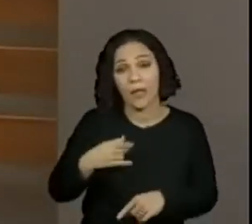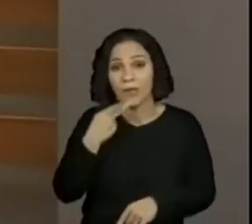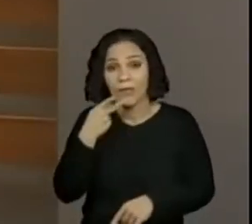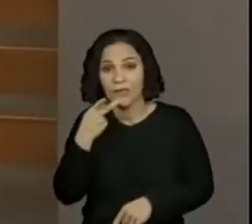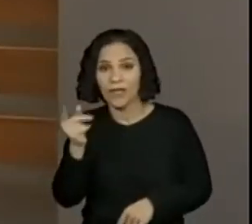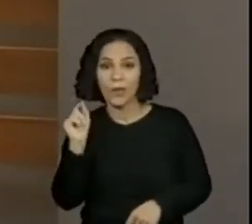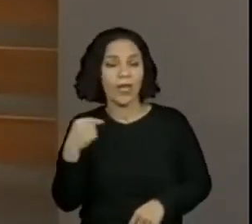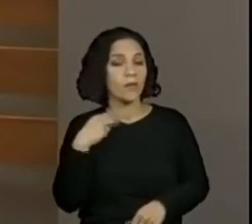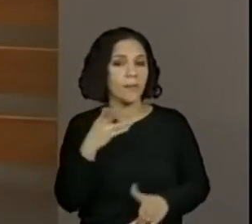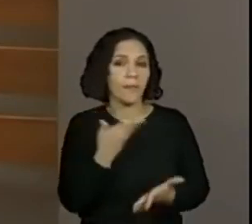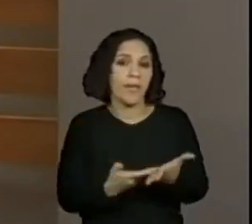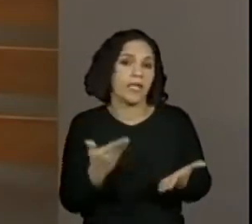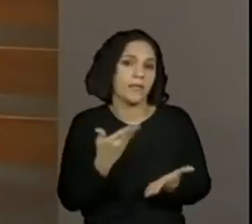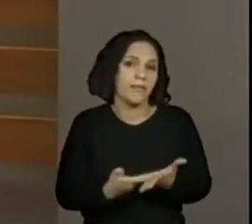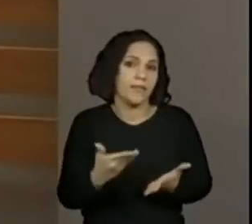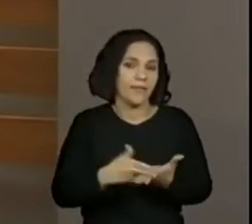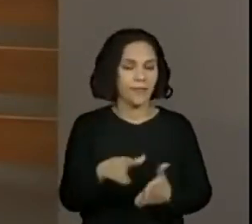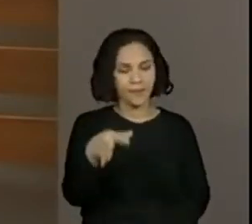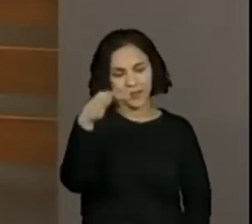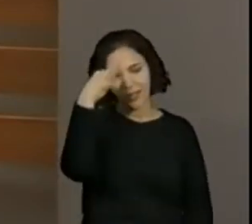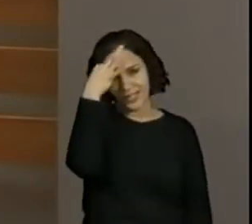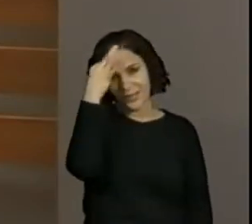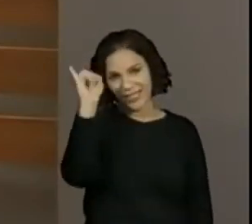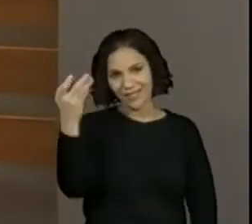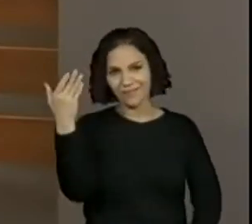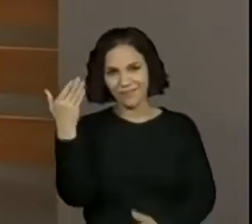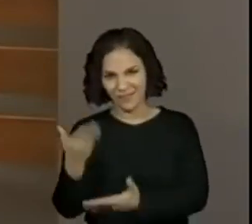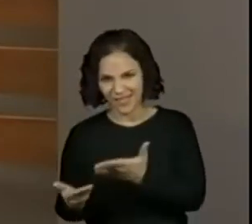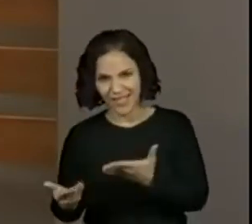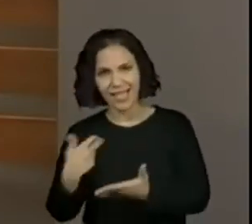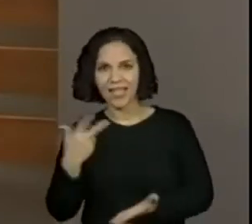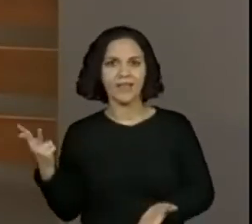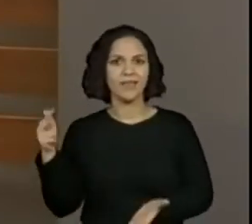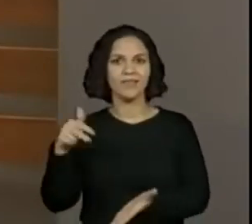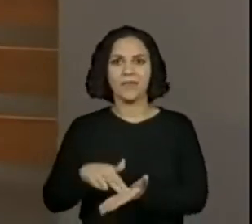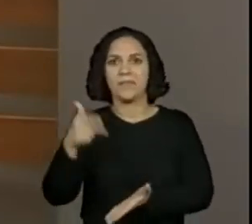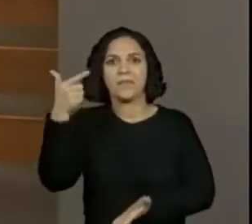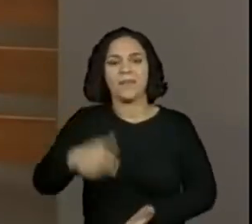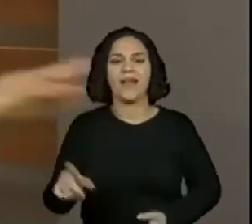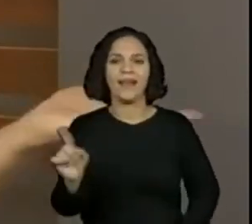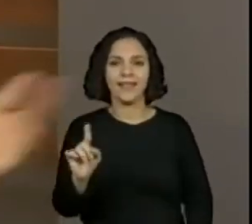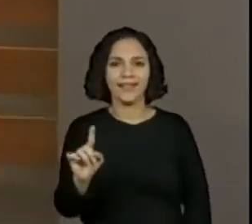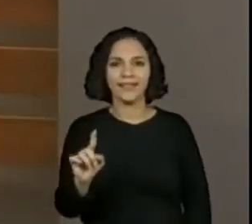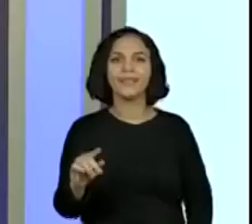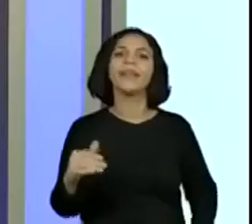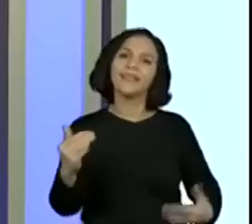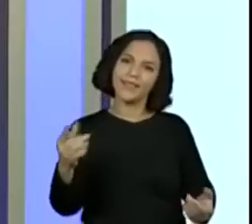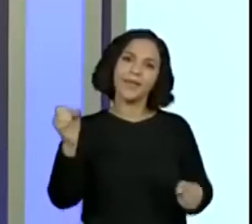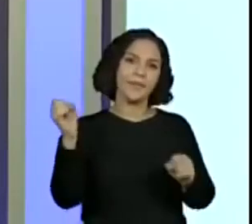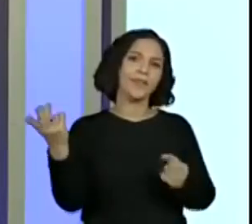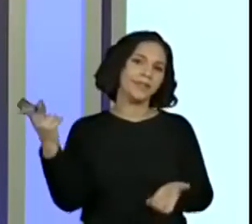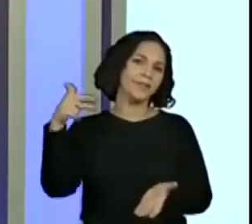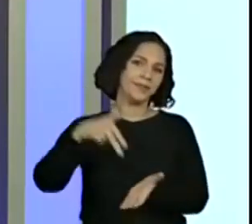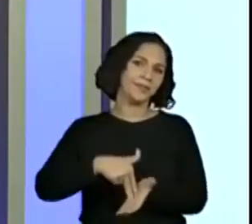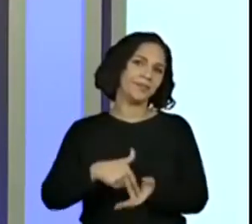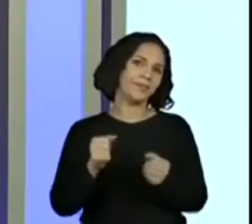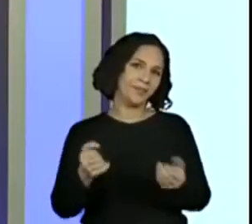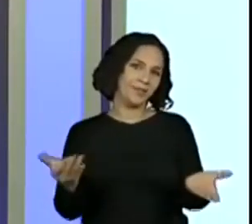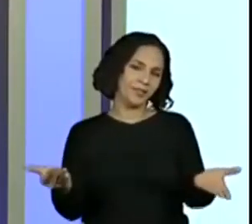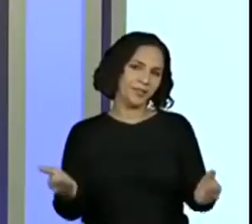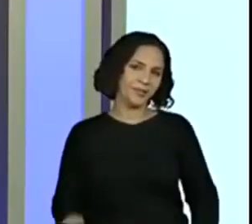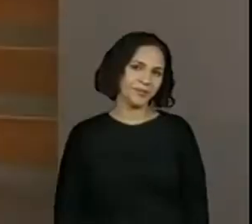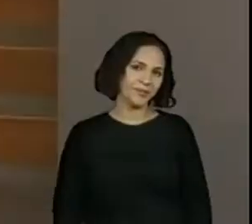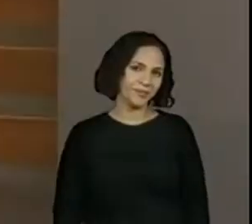disse para ele que eu sempre perco aí falou meu deus seu perder nunca mais vou poder aparecer aqui pelo jeito Ele vai poder aparecer mais vezes